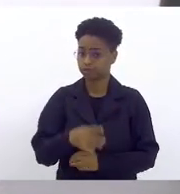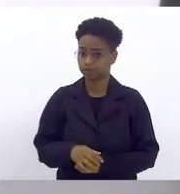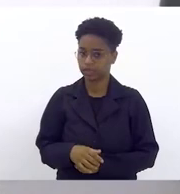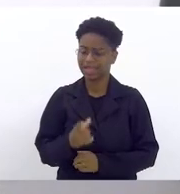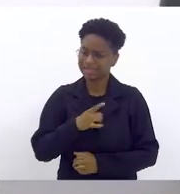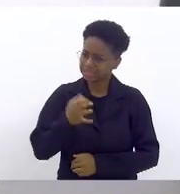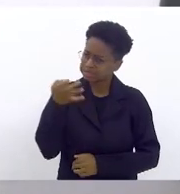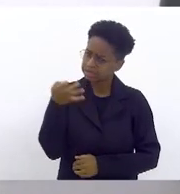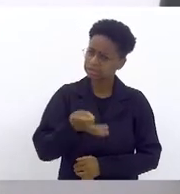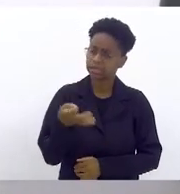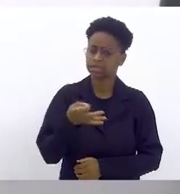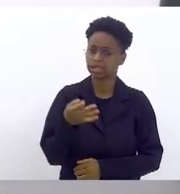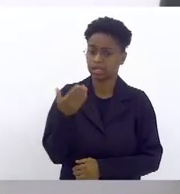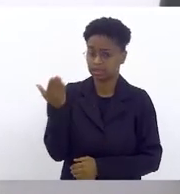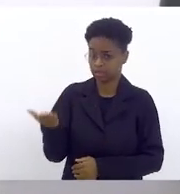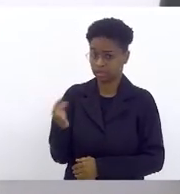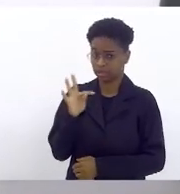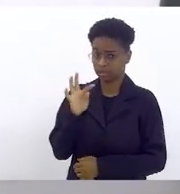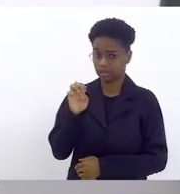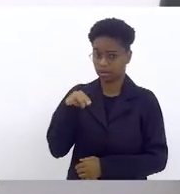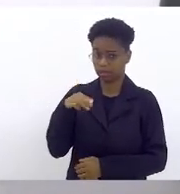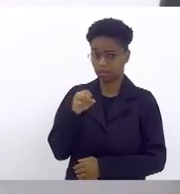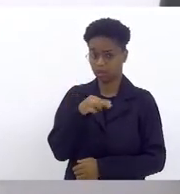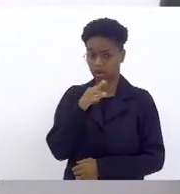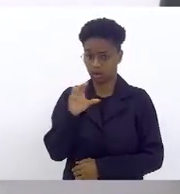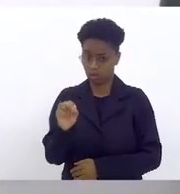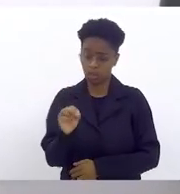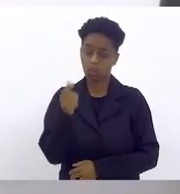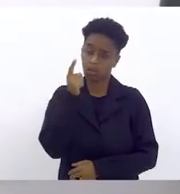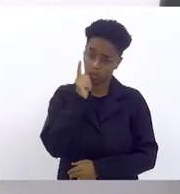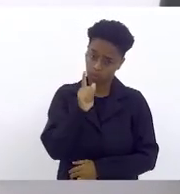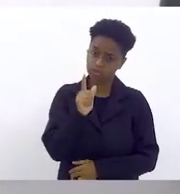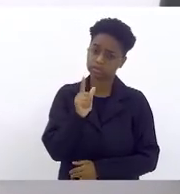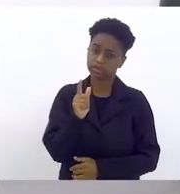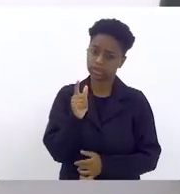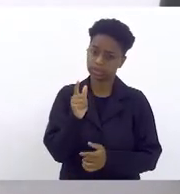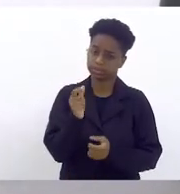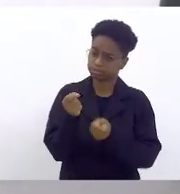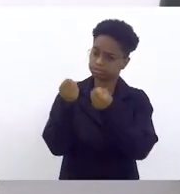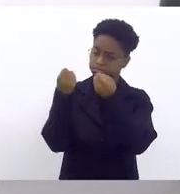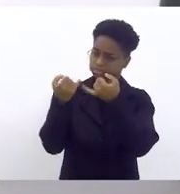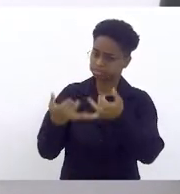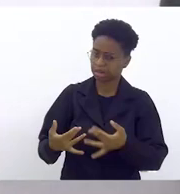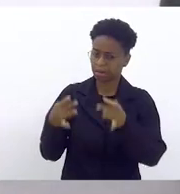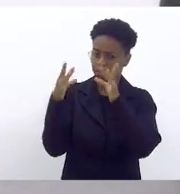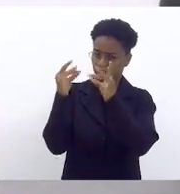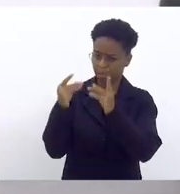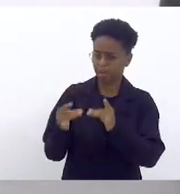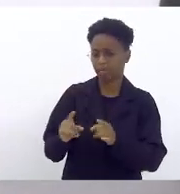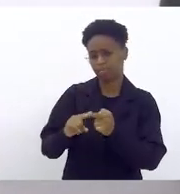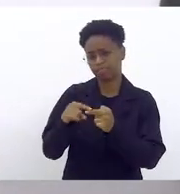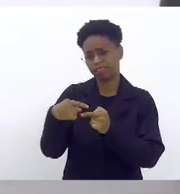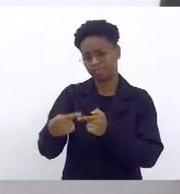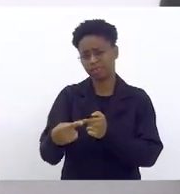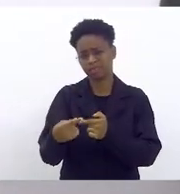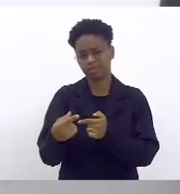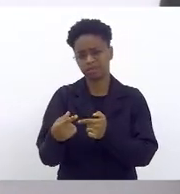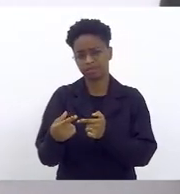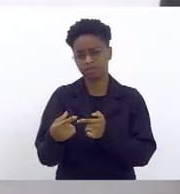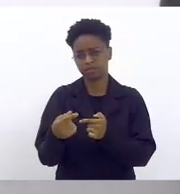que o temporão vai poder nos brindar aqui a gente depois quando for na